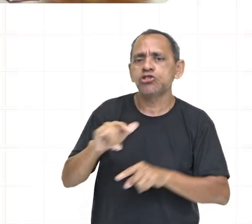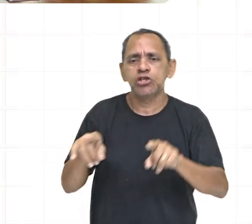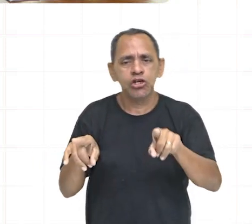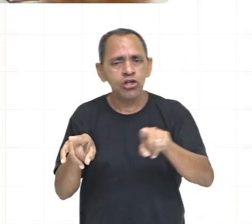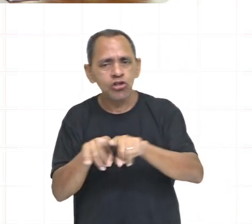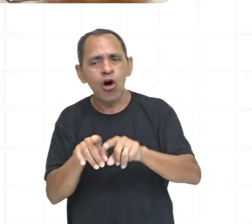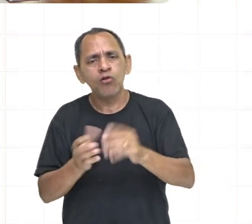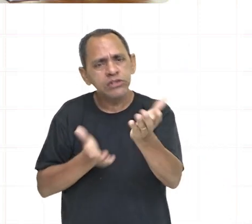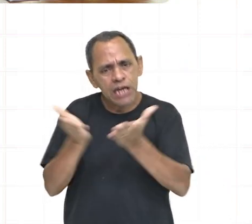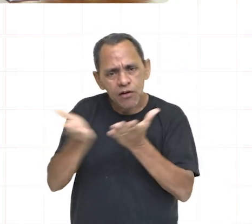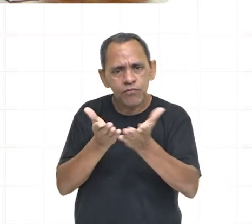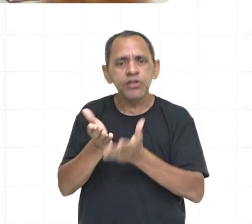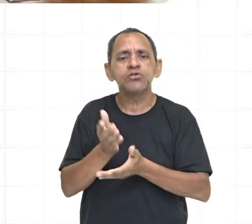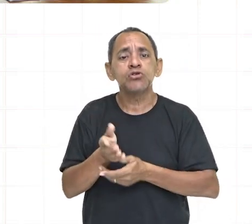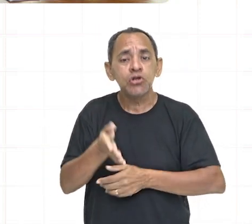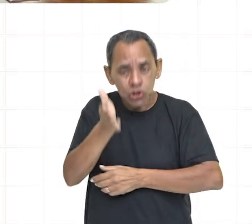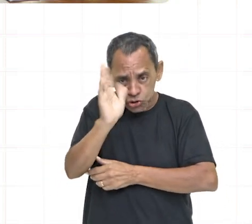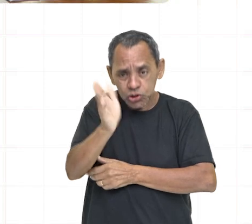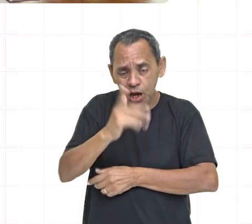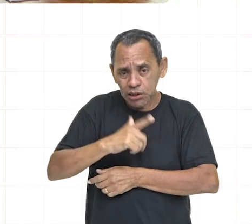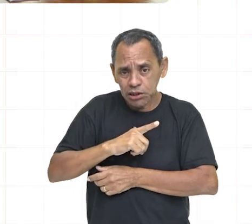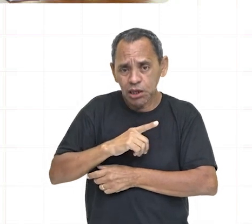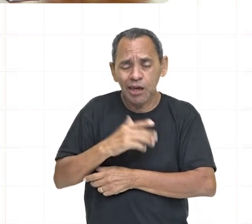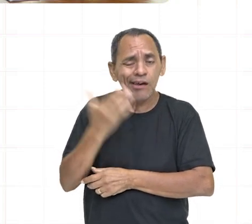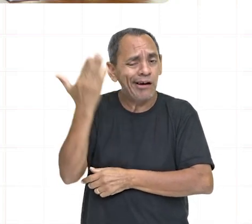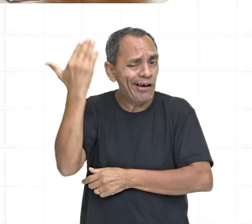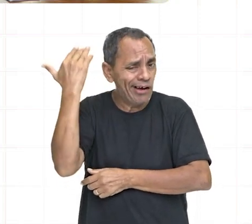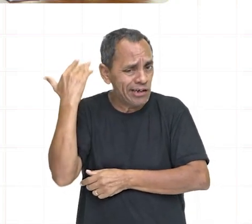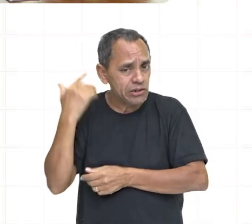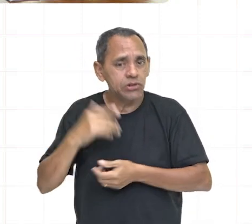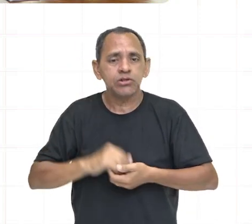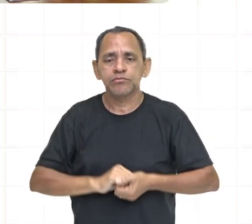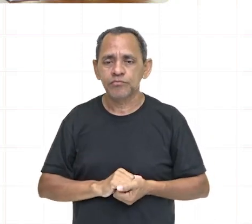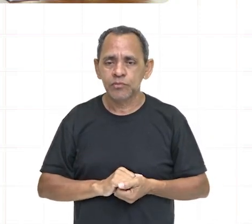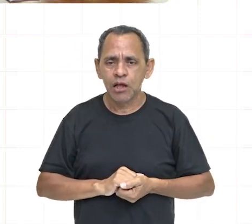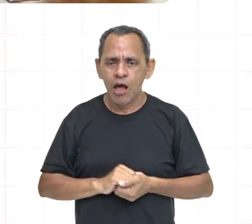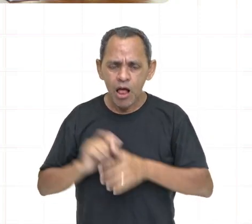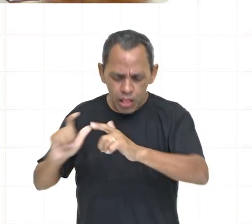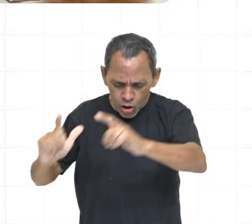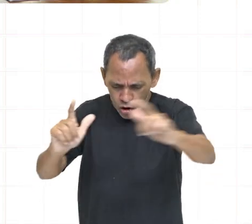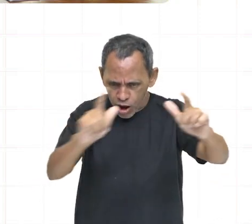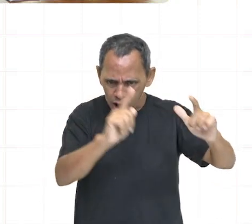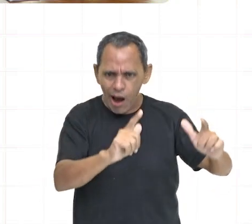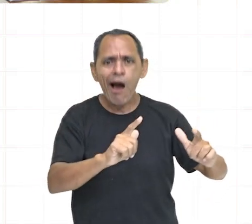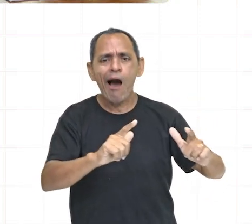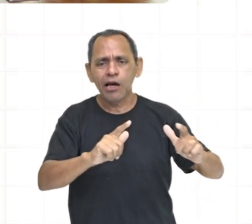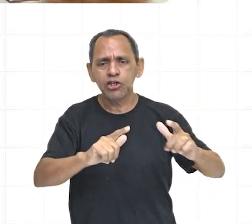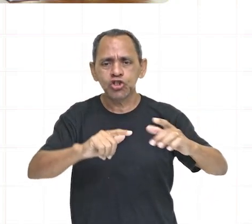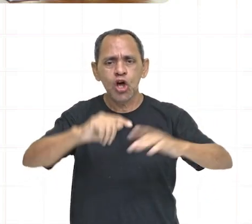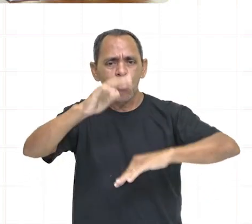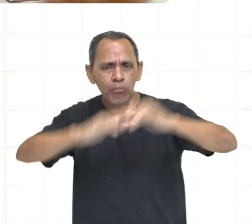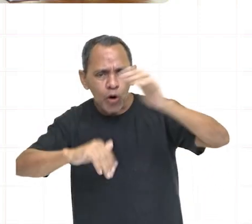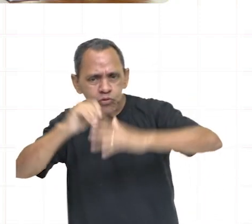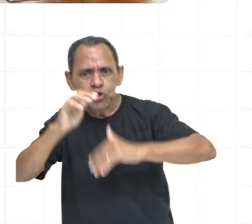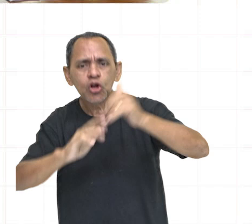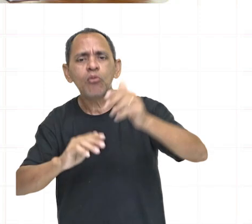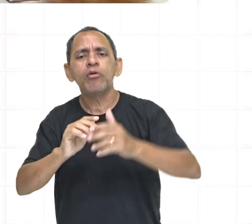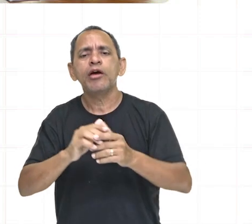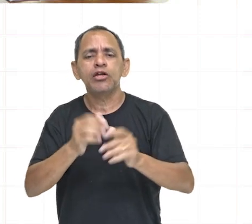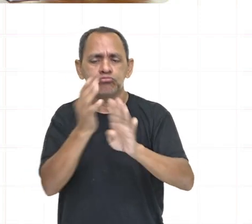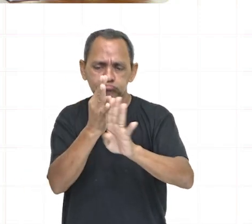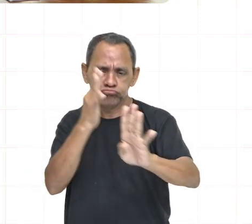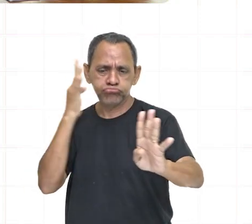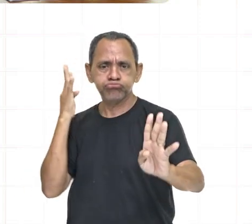já existiam. É o caso, por exemplo, do que nós vemos aí em todos os serviços que nós realizávamos antigamente em filas de